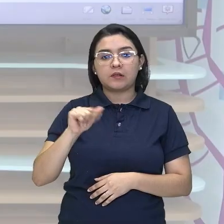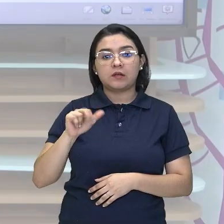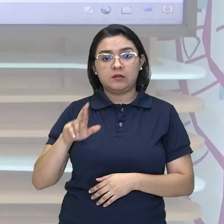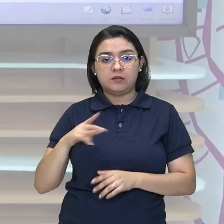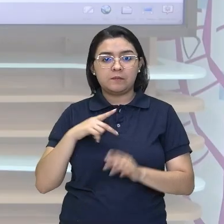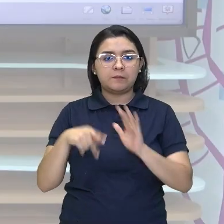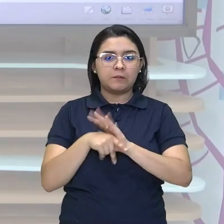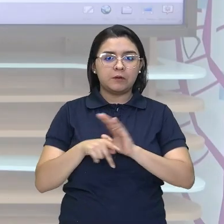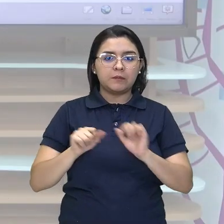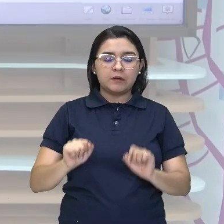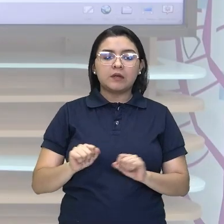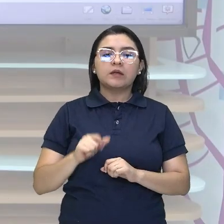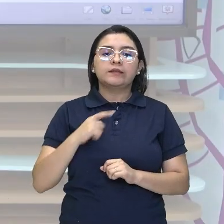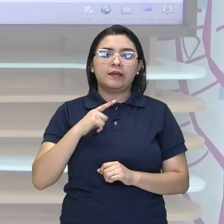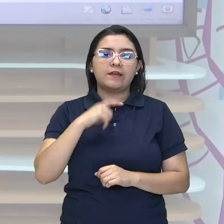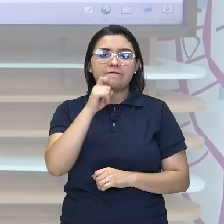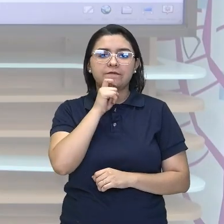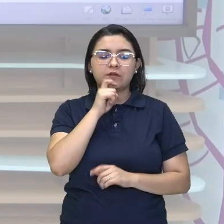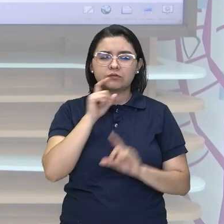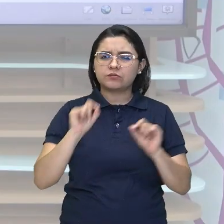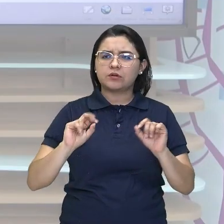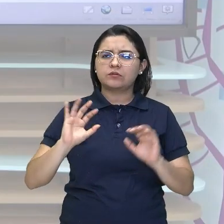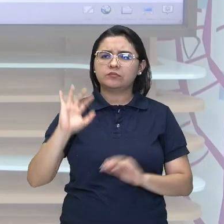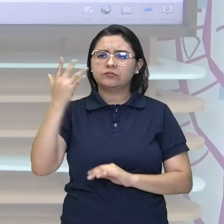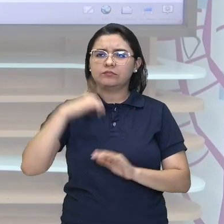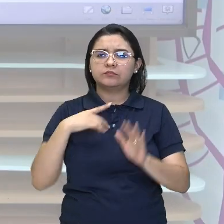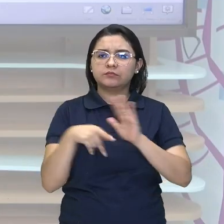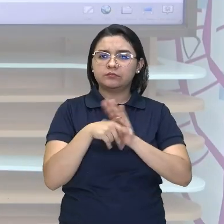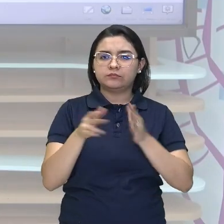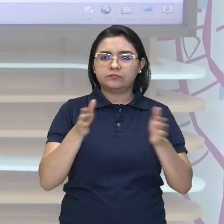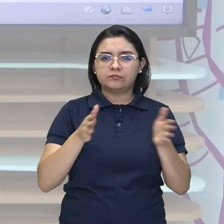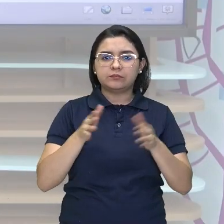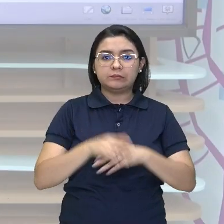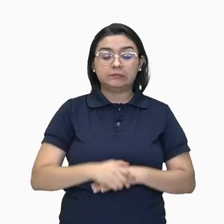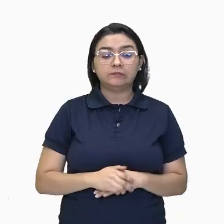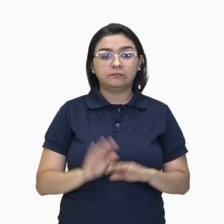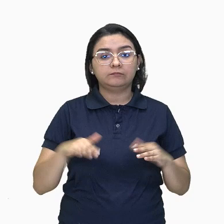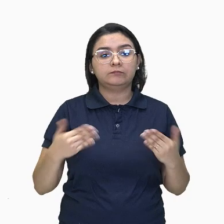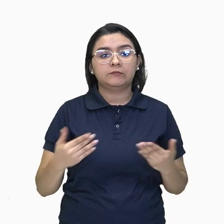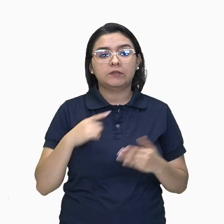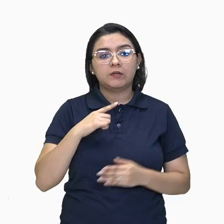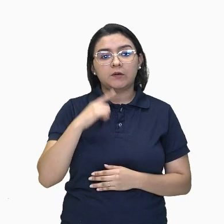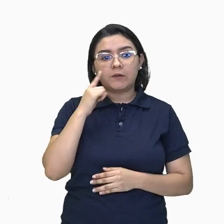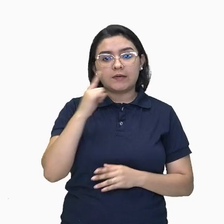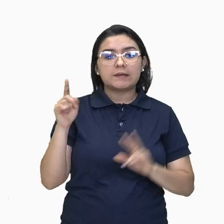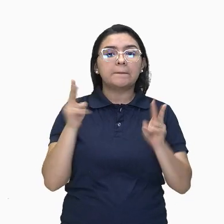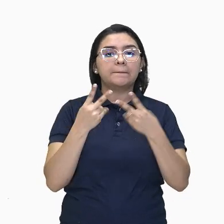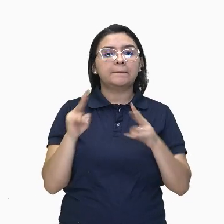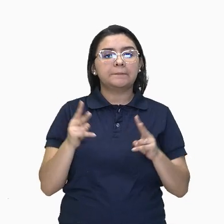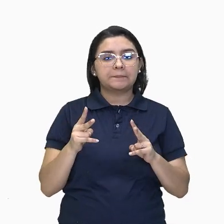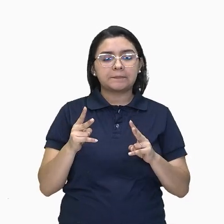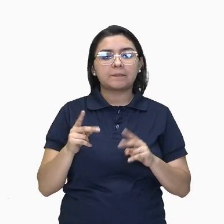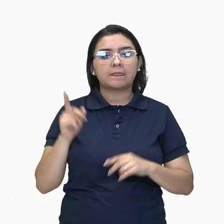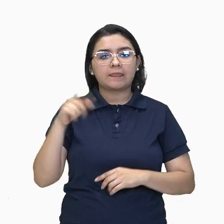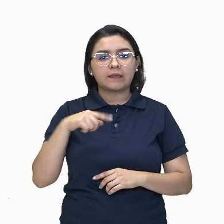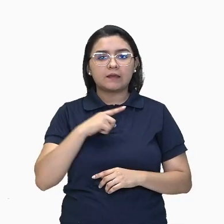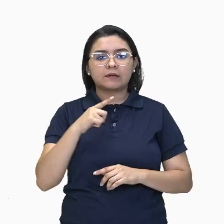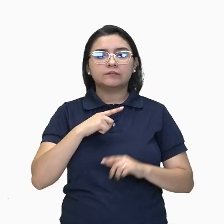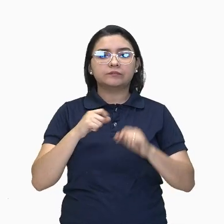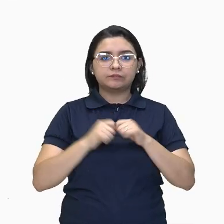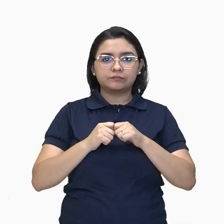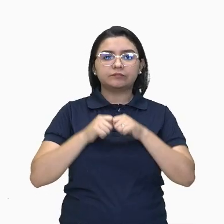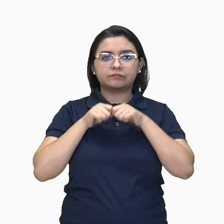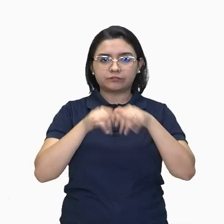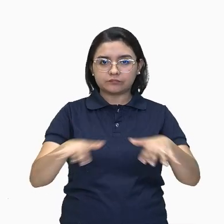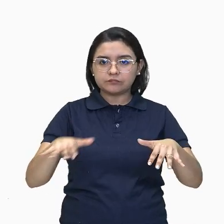né? Aí nós temos a friagem. O que acontece, né, durante esse período? Então, essa massa de ar, ela entra para a nossa